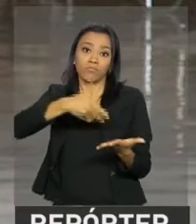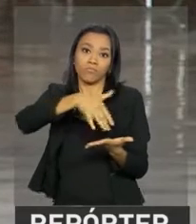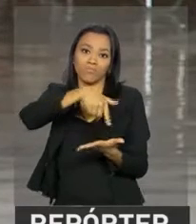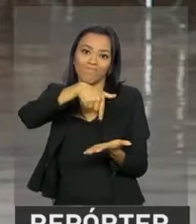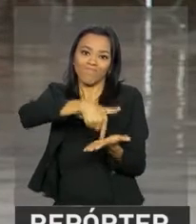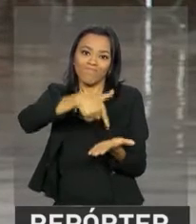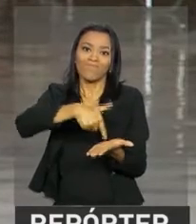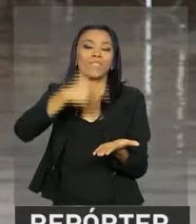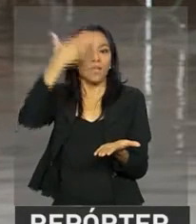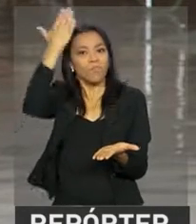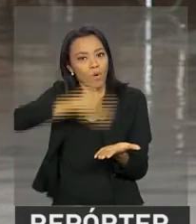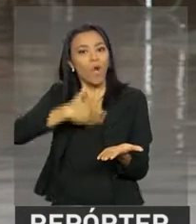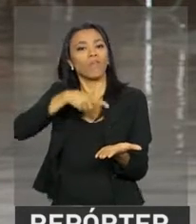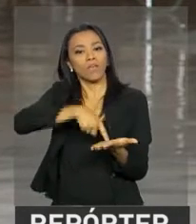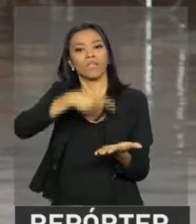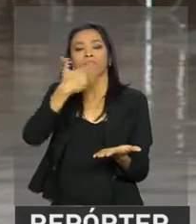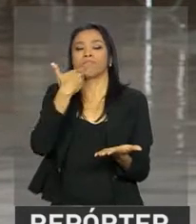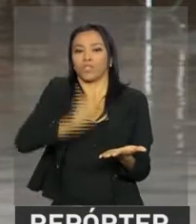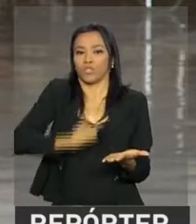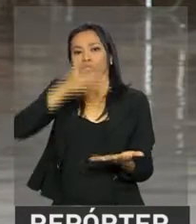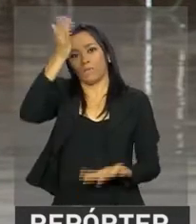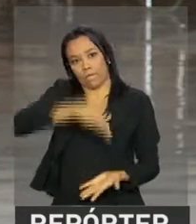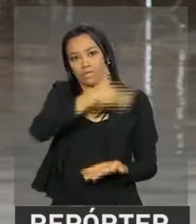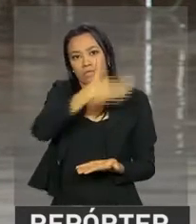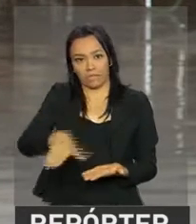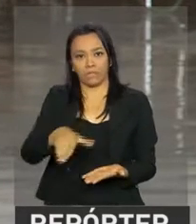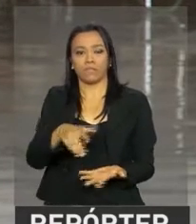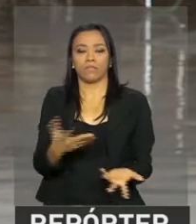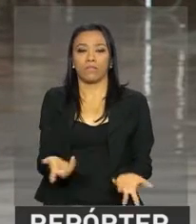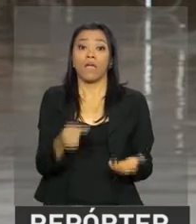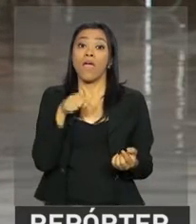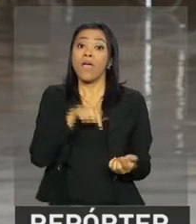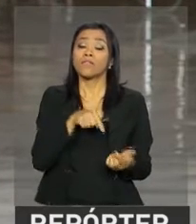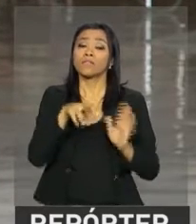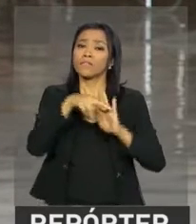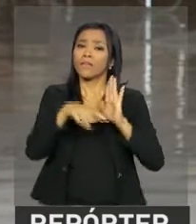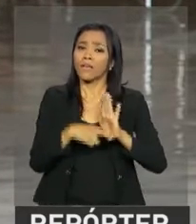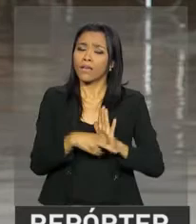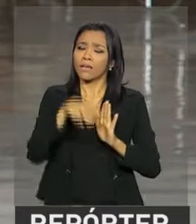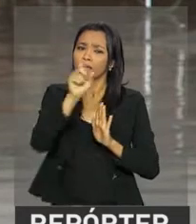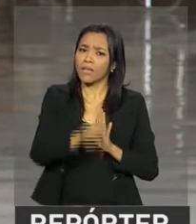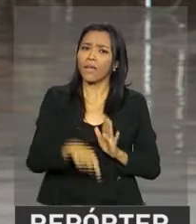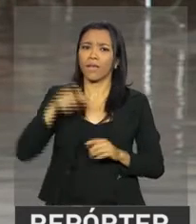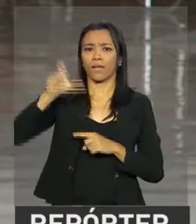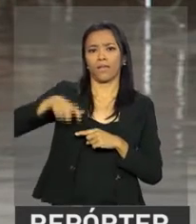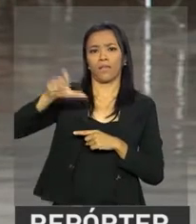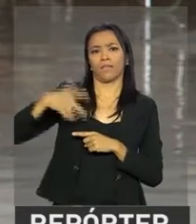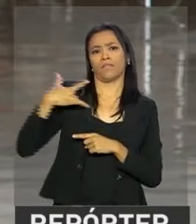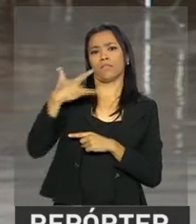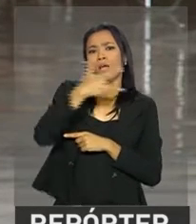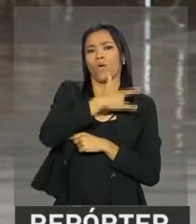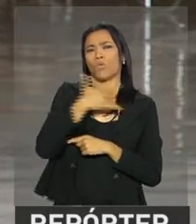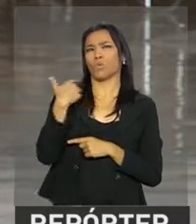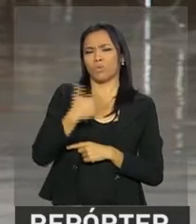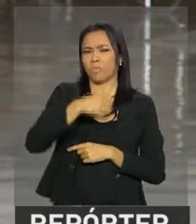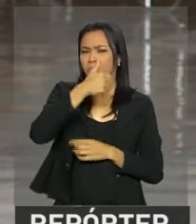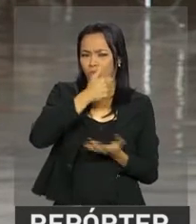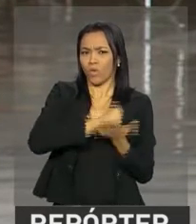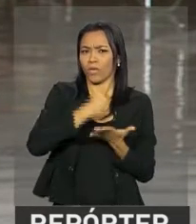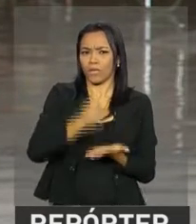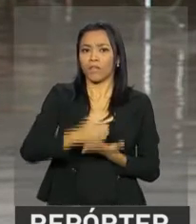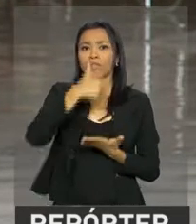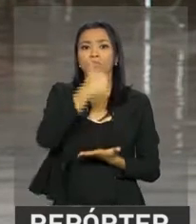então o plano considera cancelado esta medida vale para os planos que foram contratados a partir de 1999